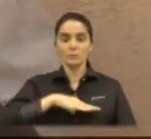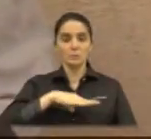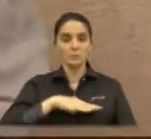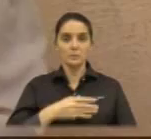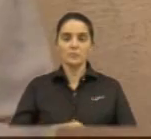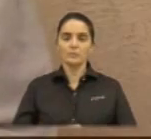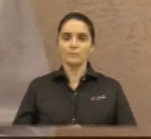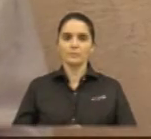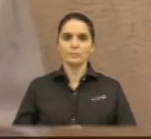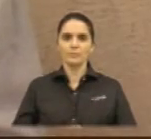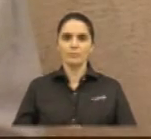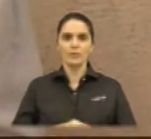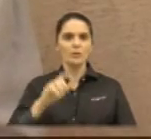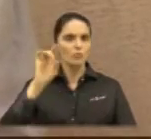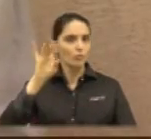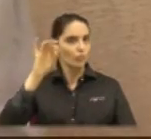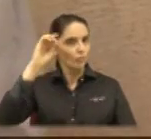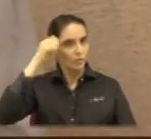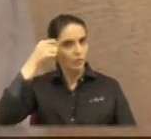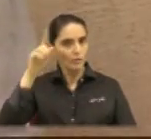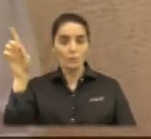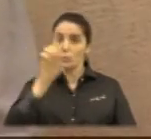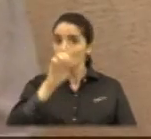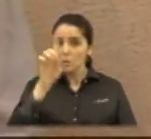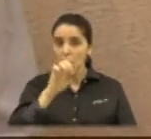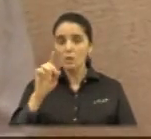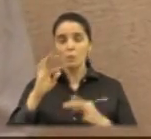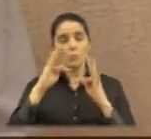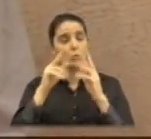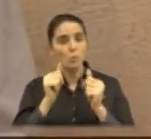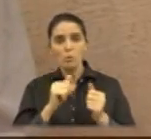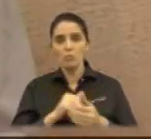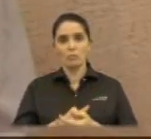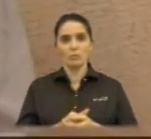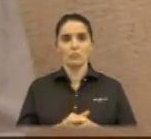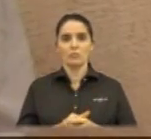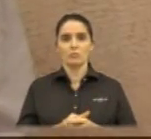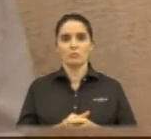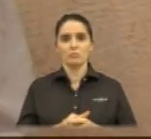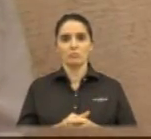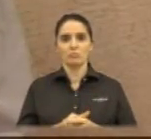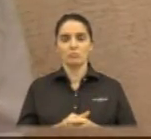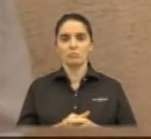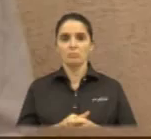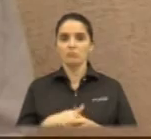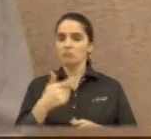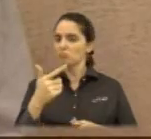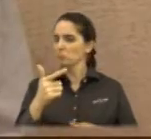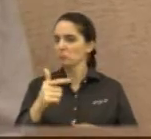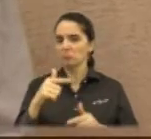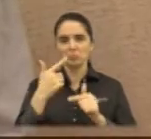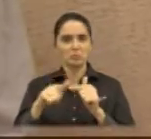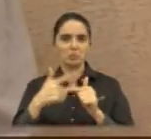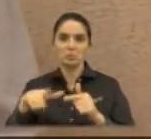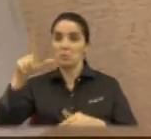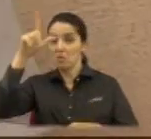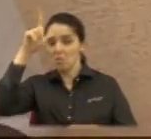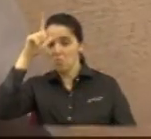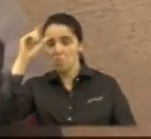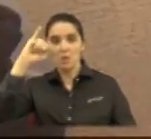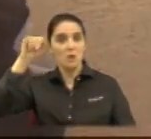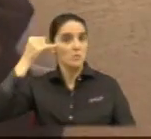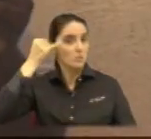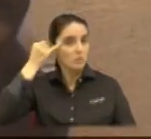negros, é para todos. Não importa se é japonês, se é alemão e tal.